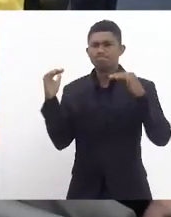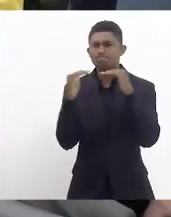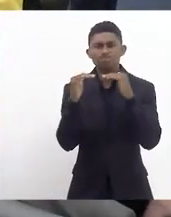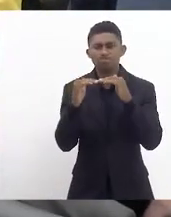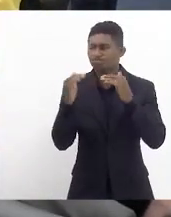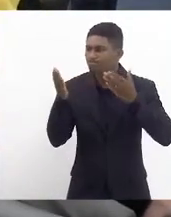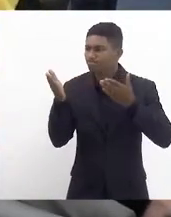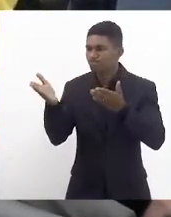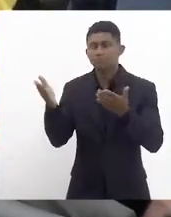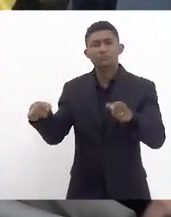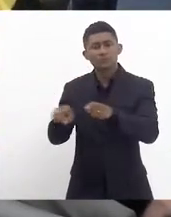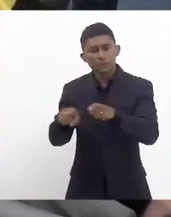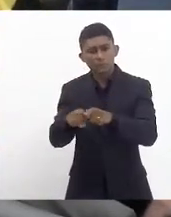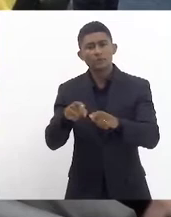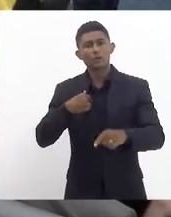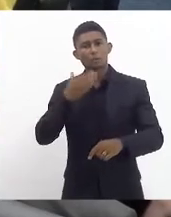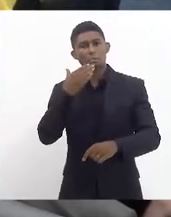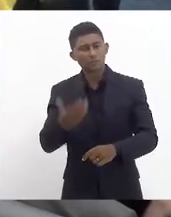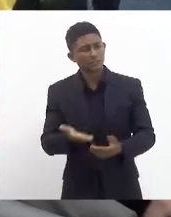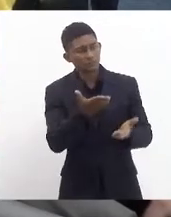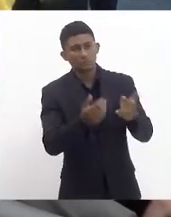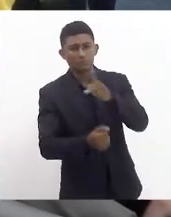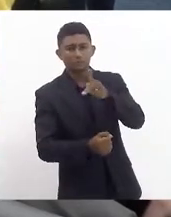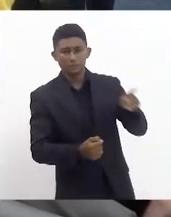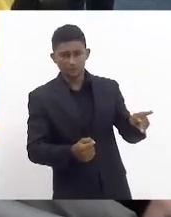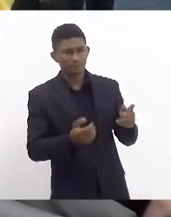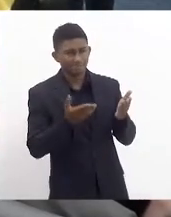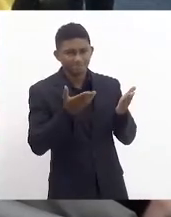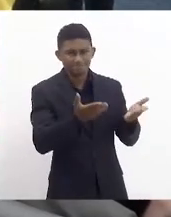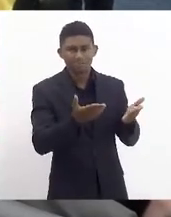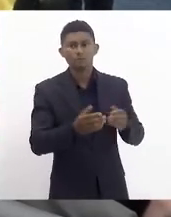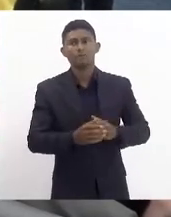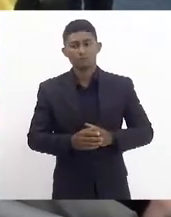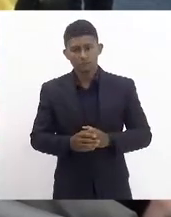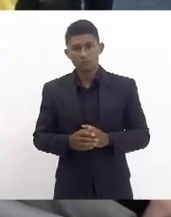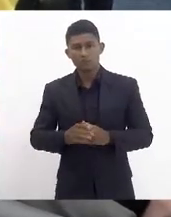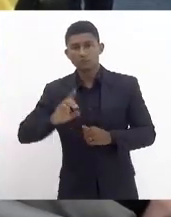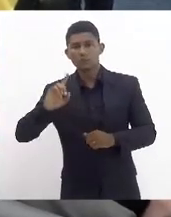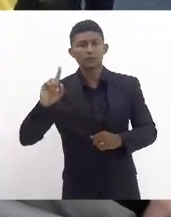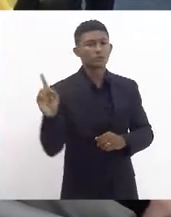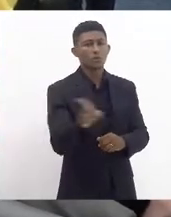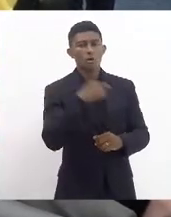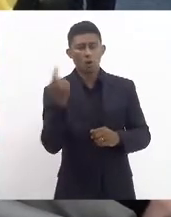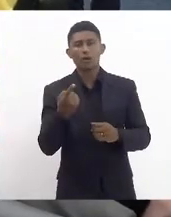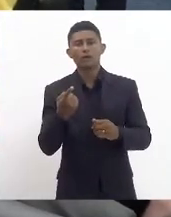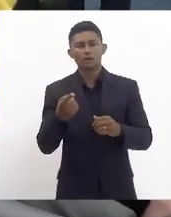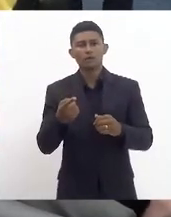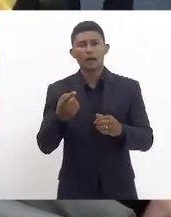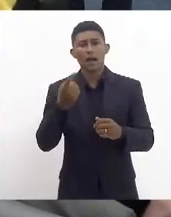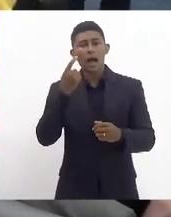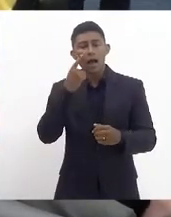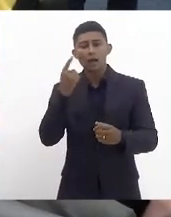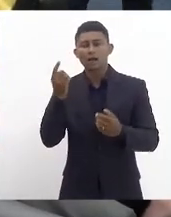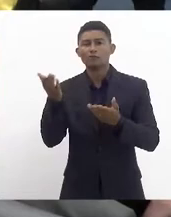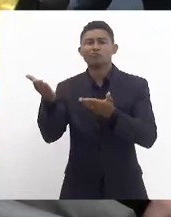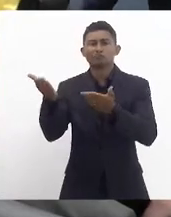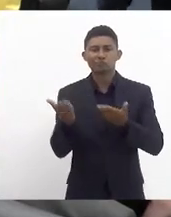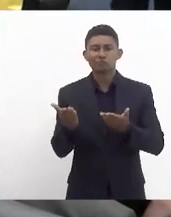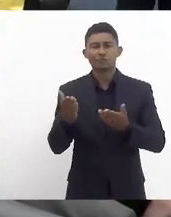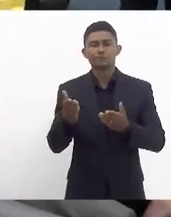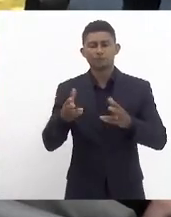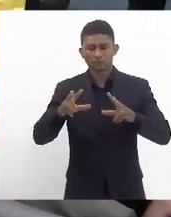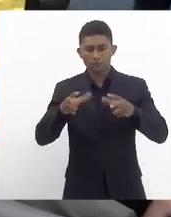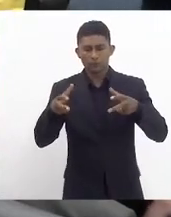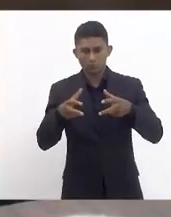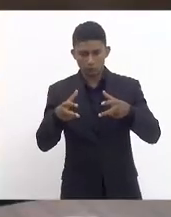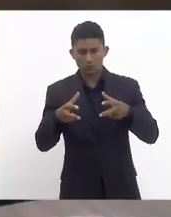já solicitando ao presidente da casa que nós possamos fazer uma convocação desse senhor através da Comissão